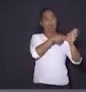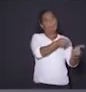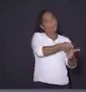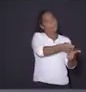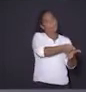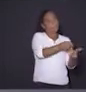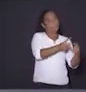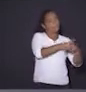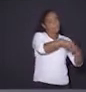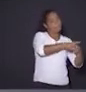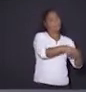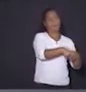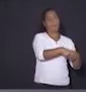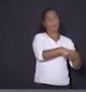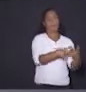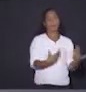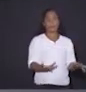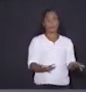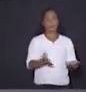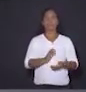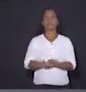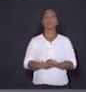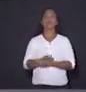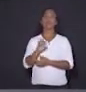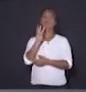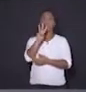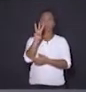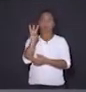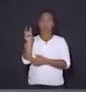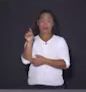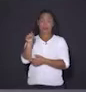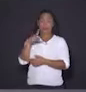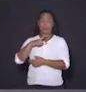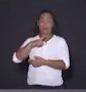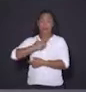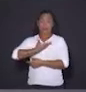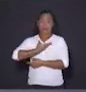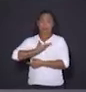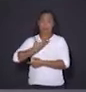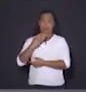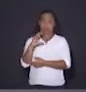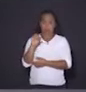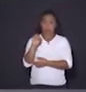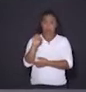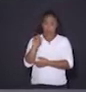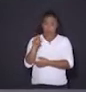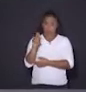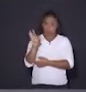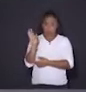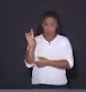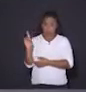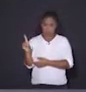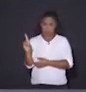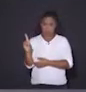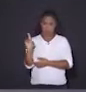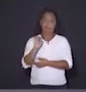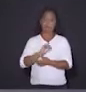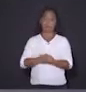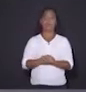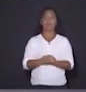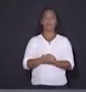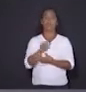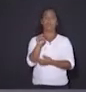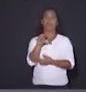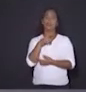tudo isso acontece esse site é de um parceiro do intervozes uma entidade chama coaching lights e chama chupar dados ele